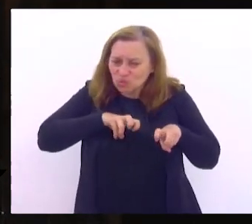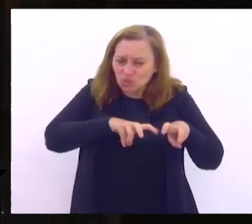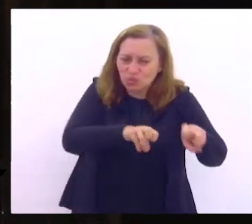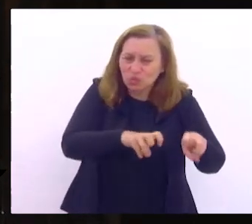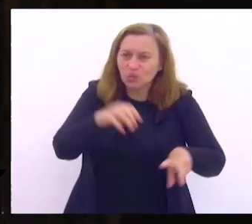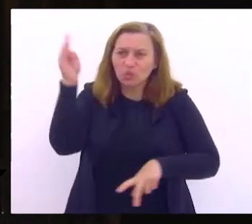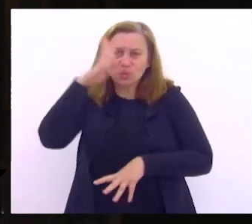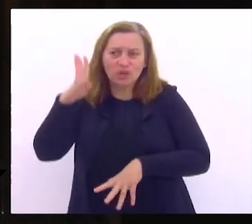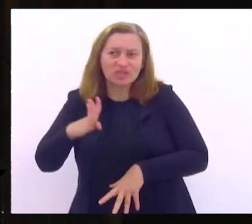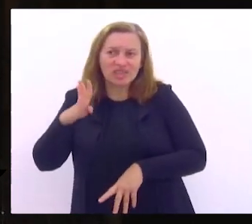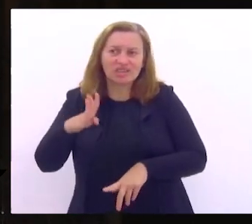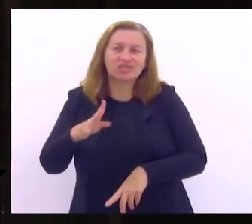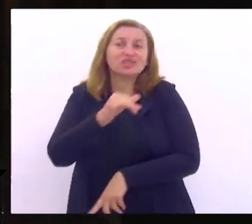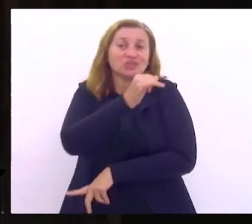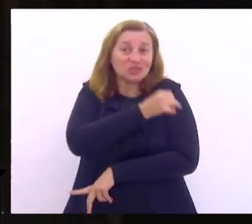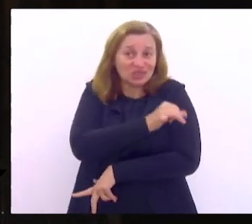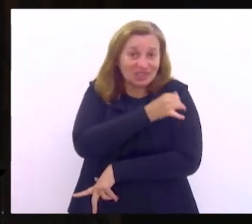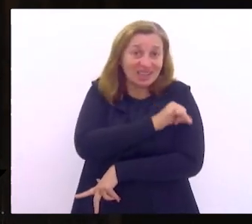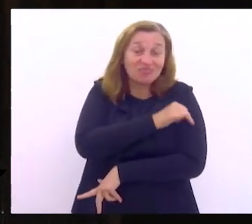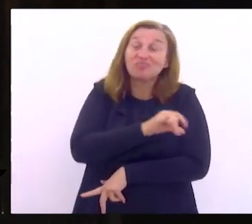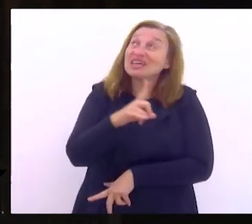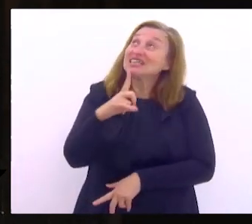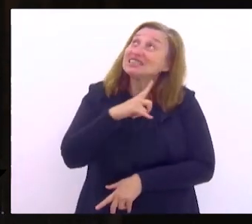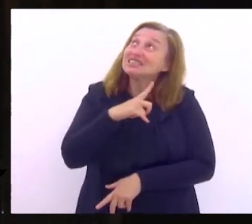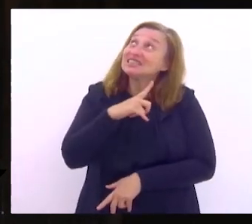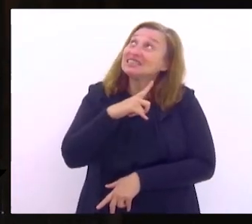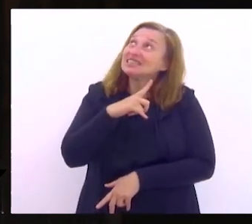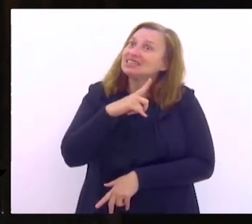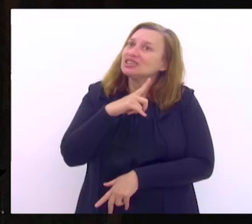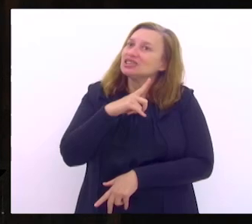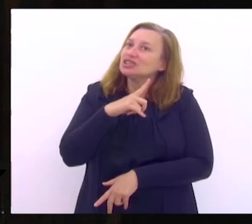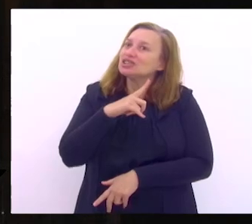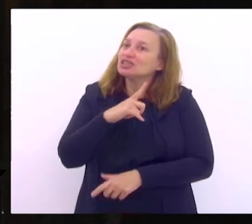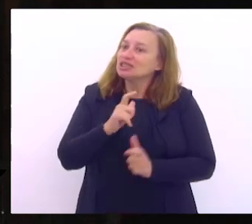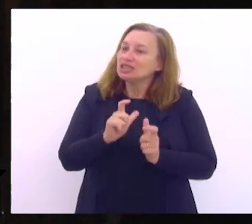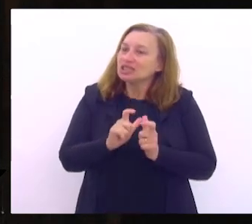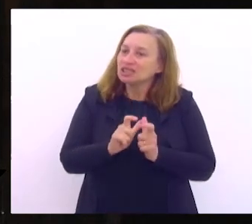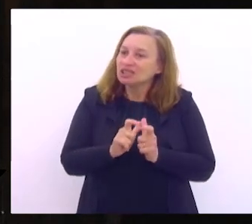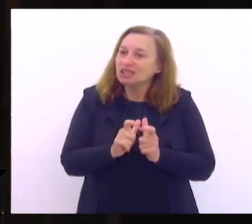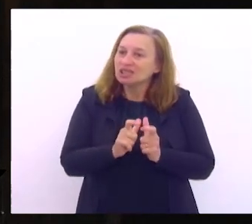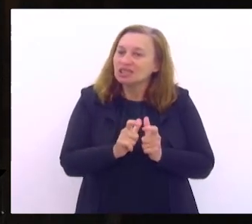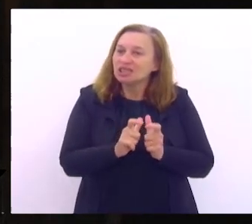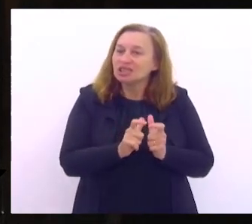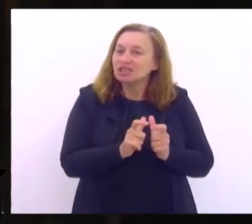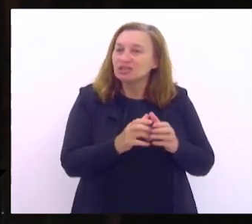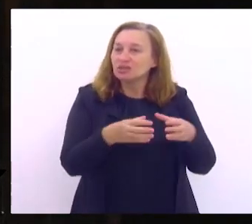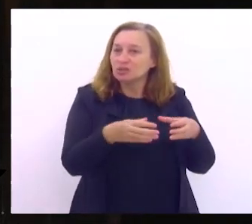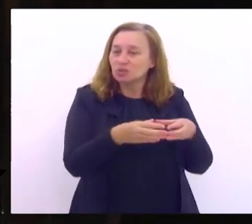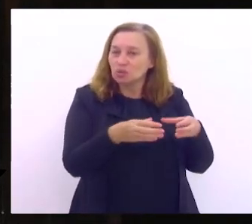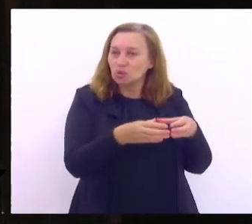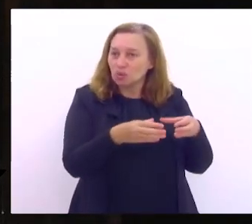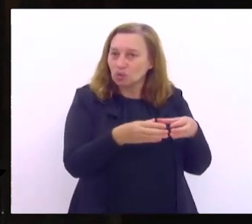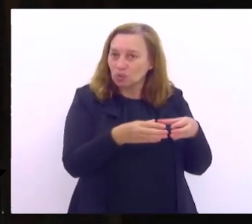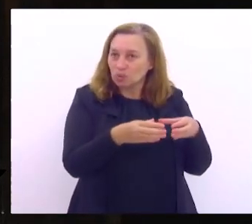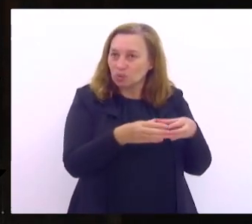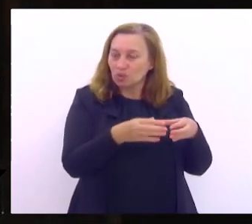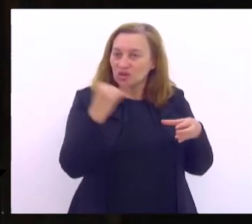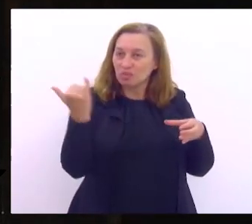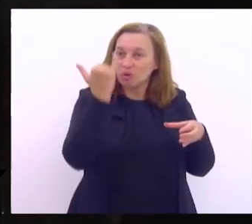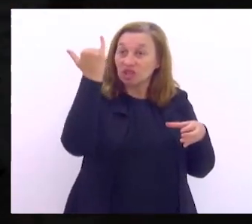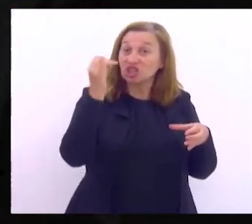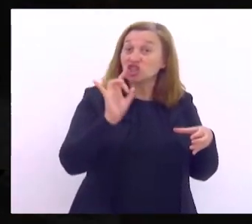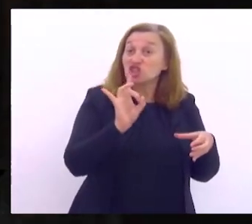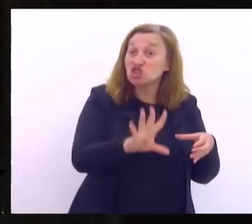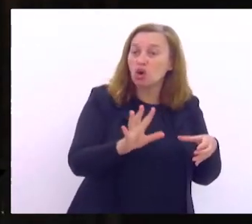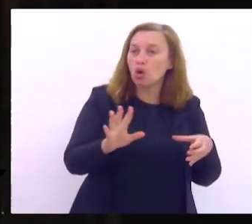atletismo do Rio de Janeiro tinha os grandes clubes. Só o Botafogo é que não tinha uma pista,